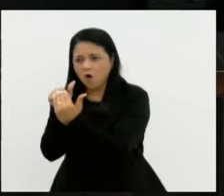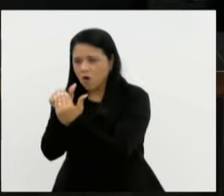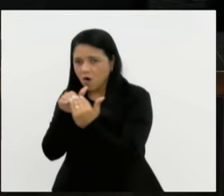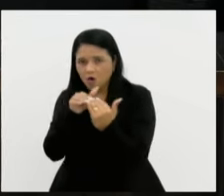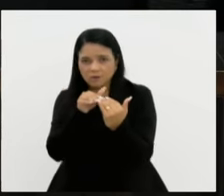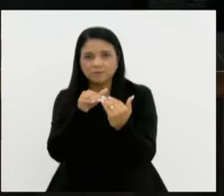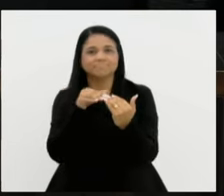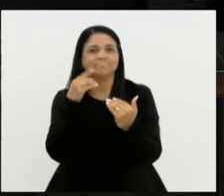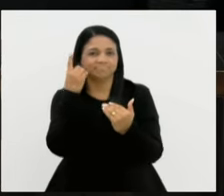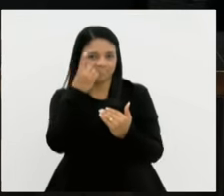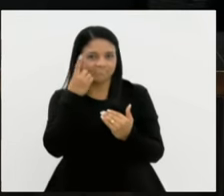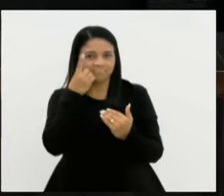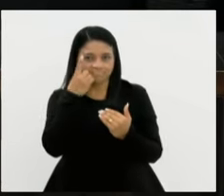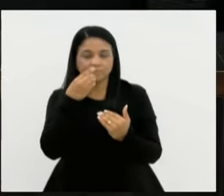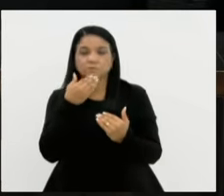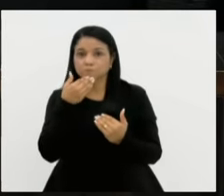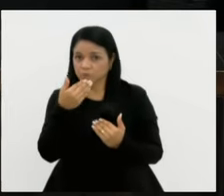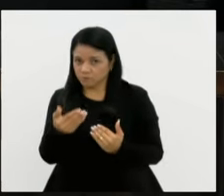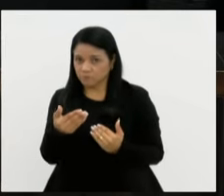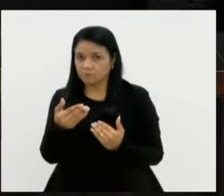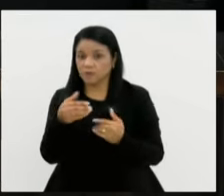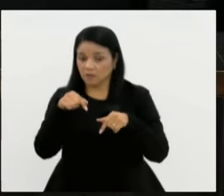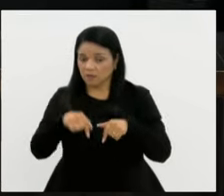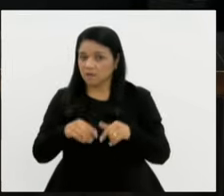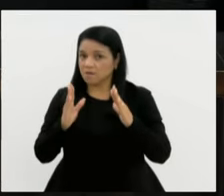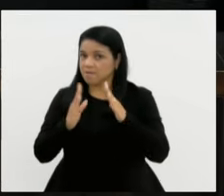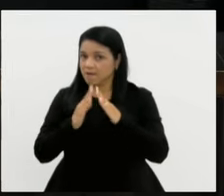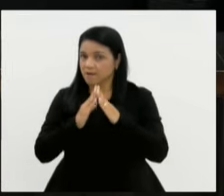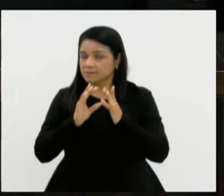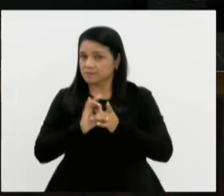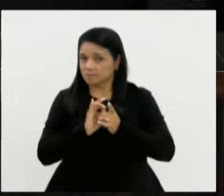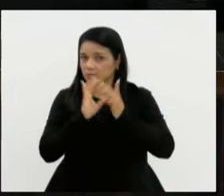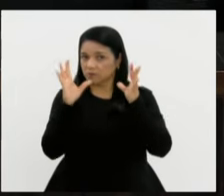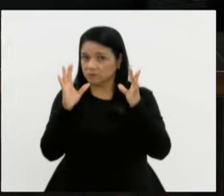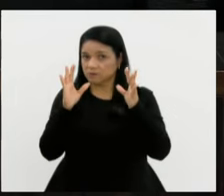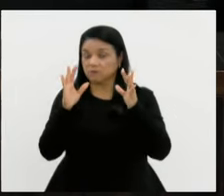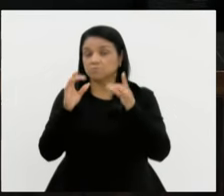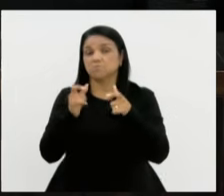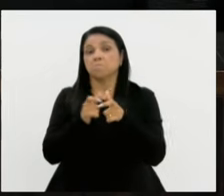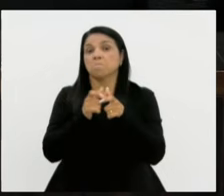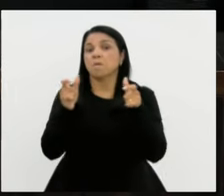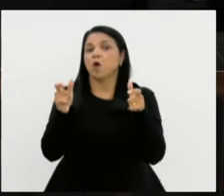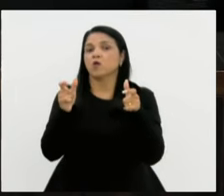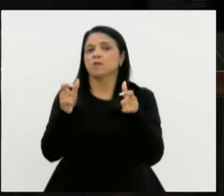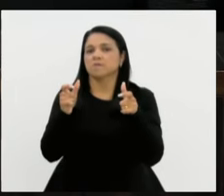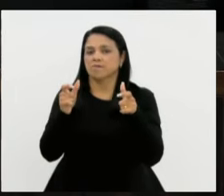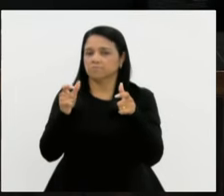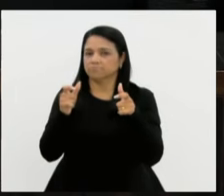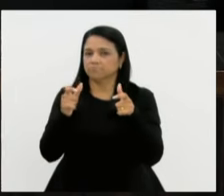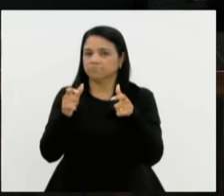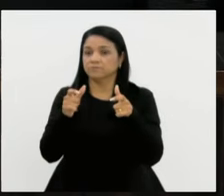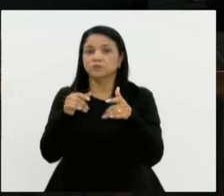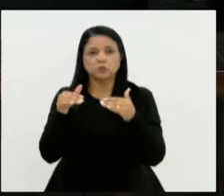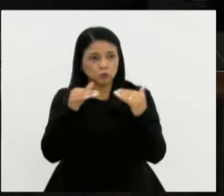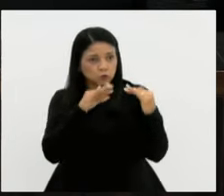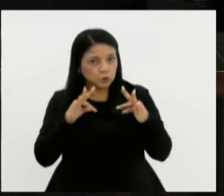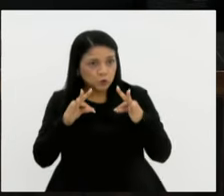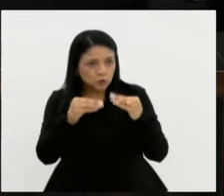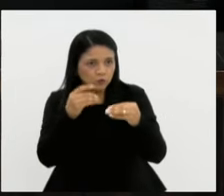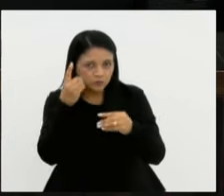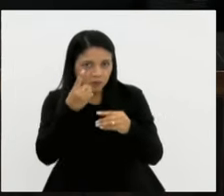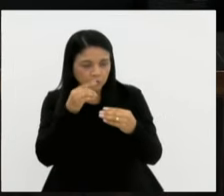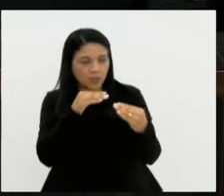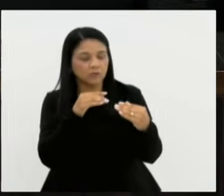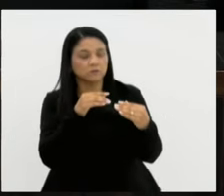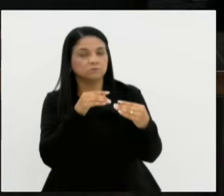porque isso aqui é uma casa da democracia e que prevalece sempre a maioria. Então, se todos concordam, estou